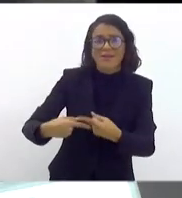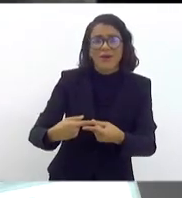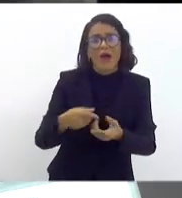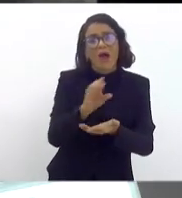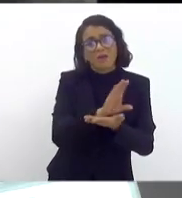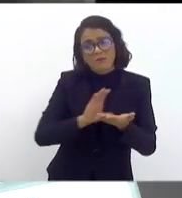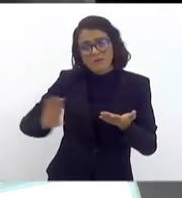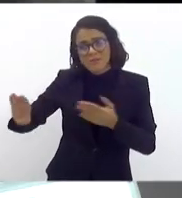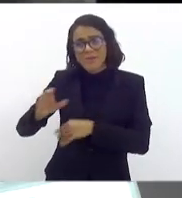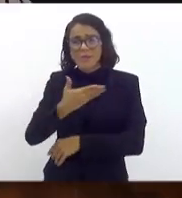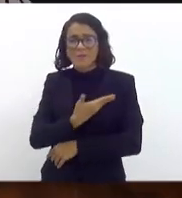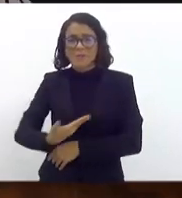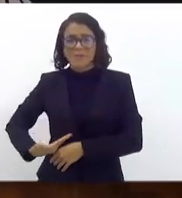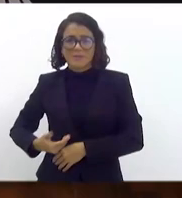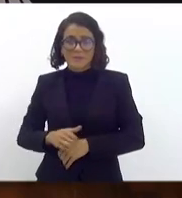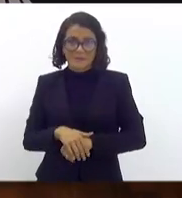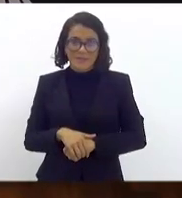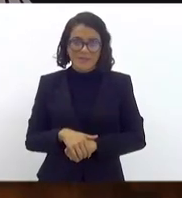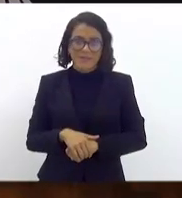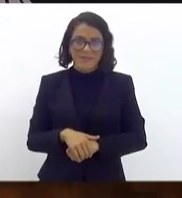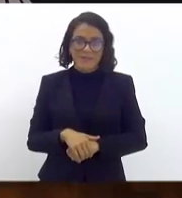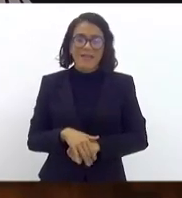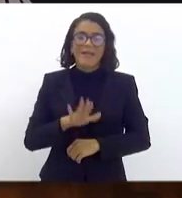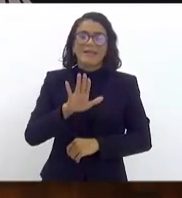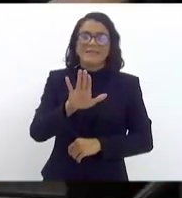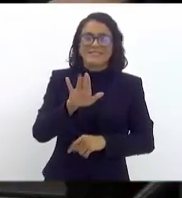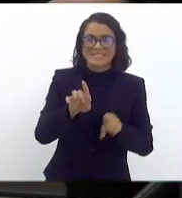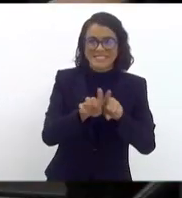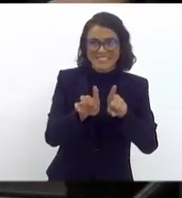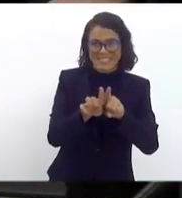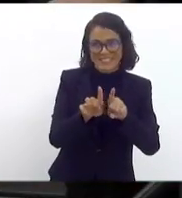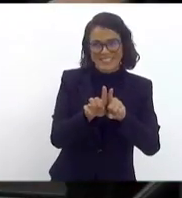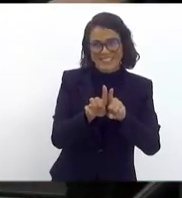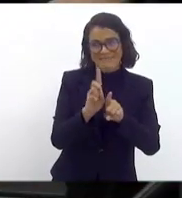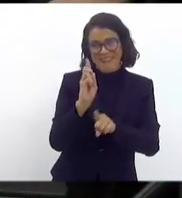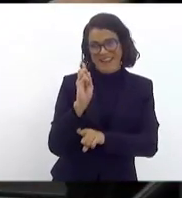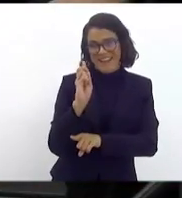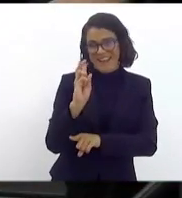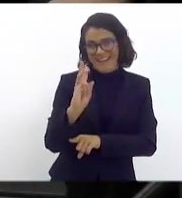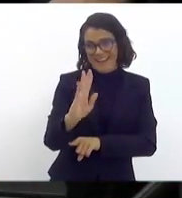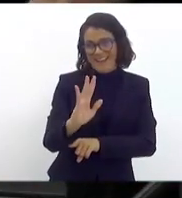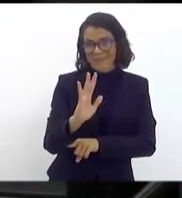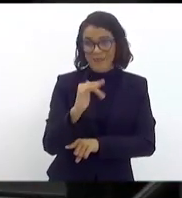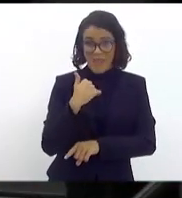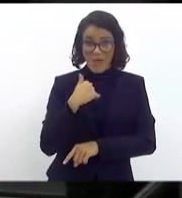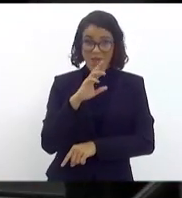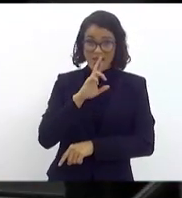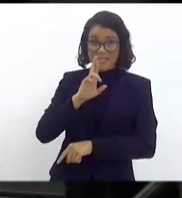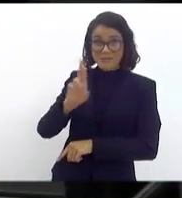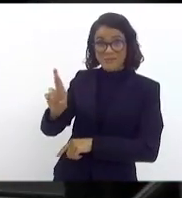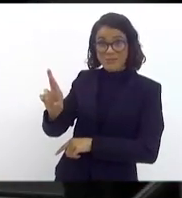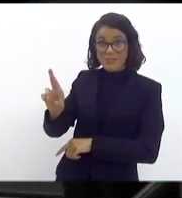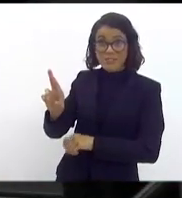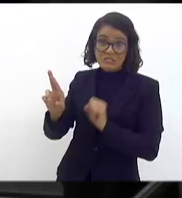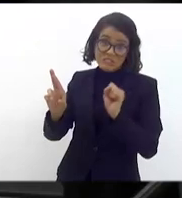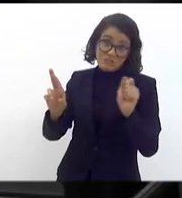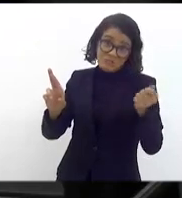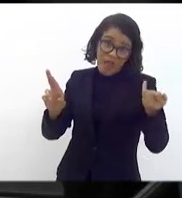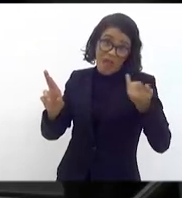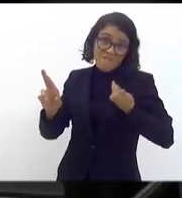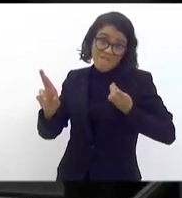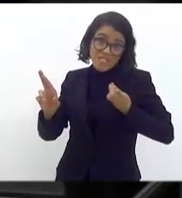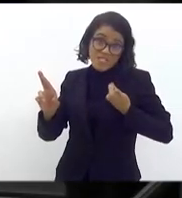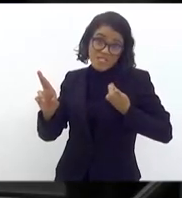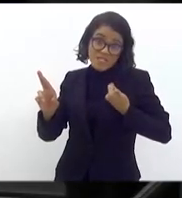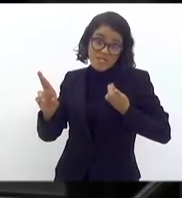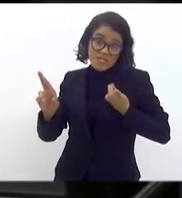público. Ah, sim. Excelência, gostaria de fazer um requerimento pela ordem. Só, quando for para eu responder, se o senhor puder me dizer,